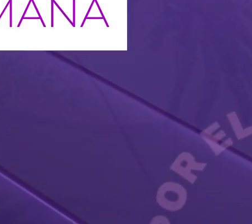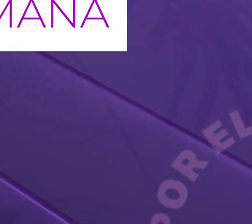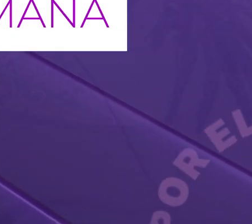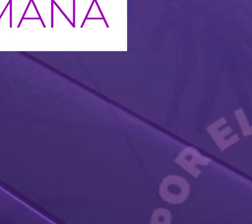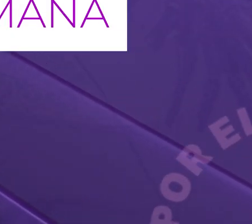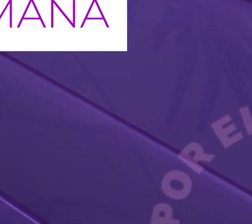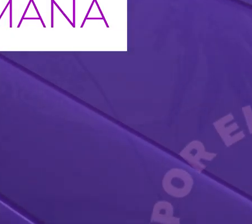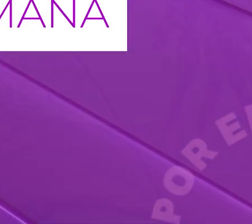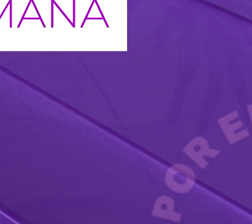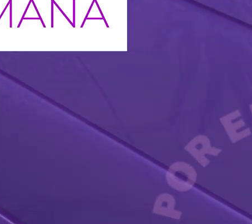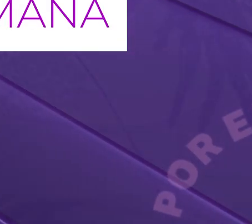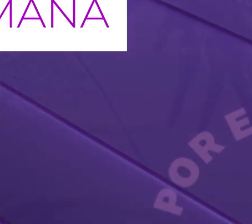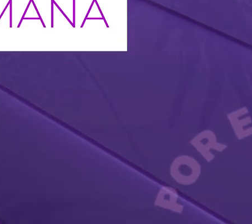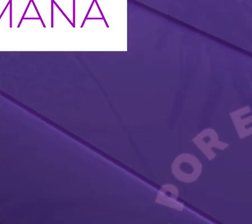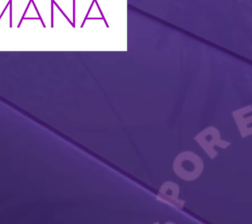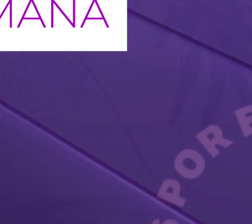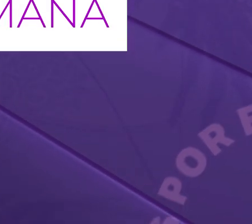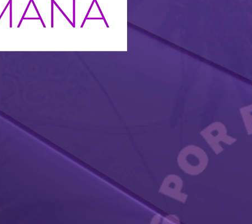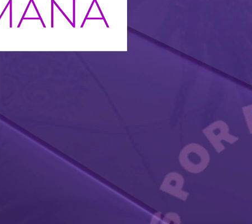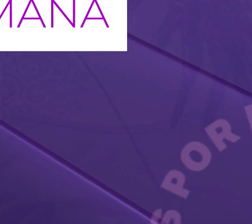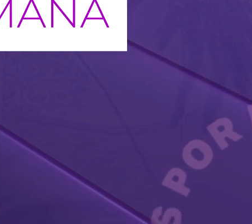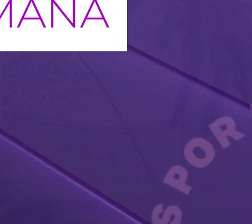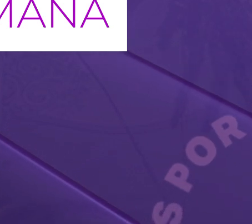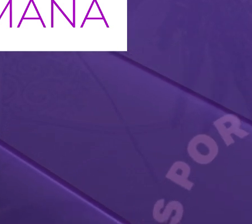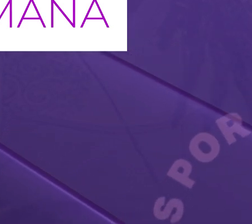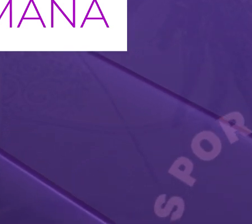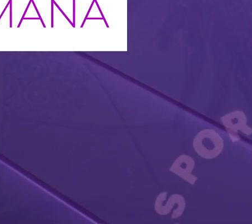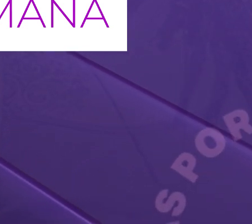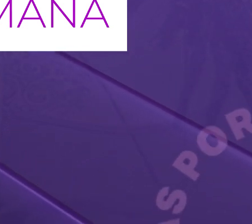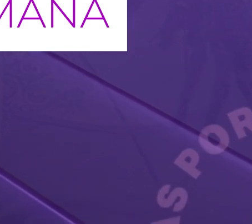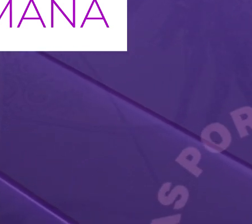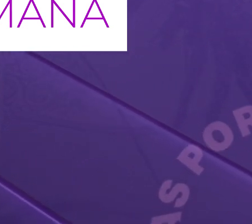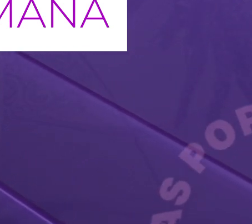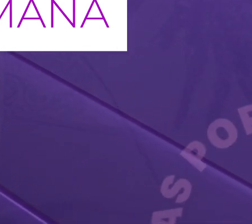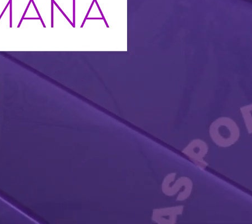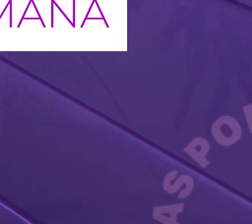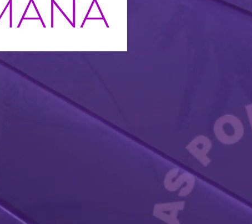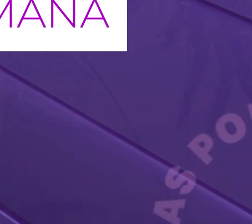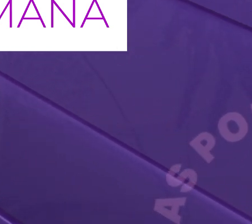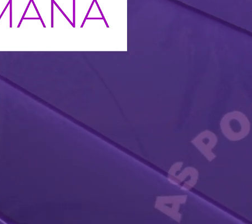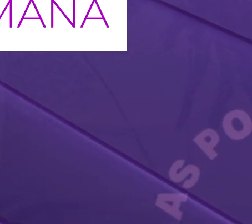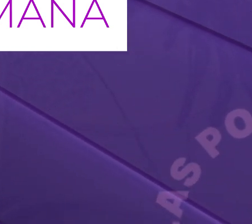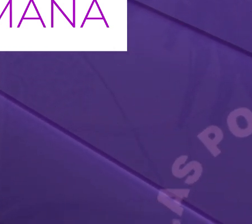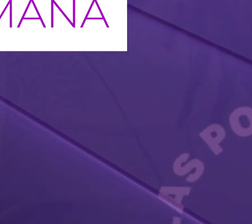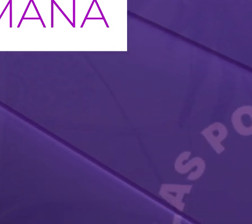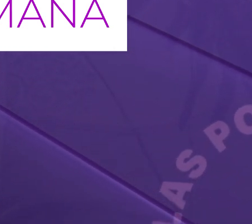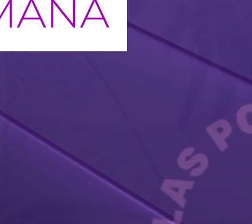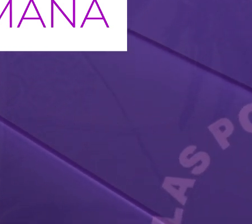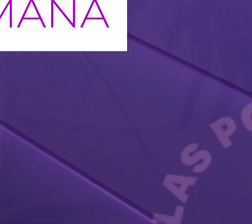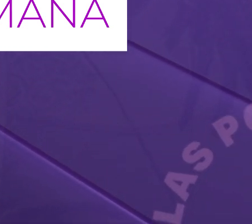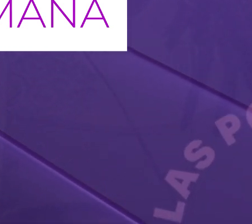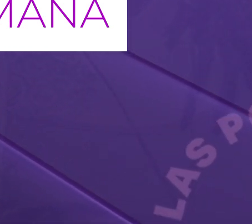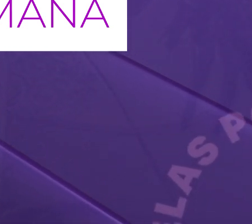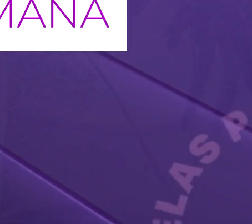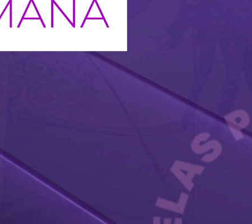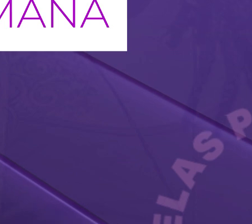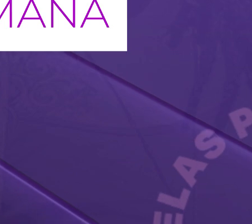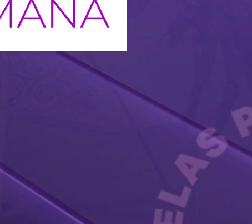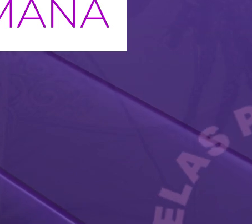Nesta semana discutimos mobilidade urbana, habitação e direito à cidade. Hoje, preparamos um resumo com os pontos mais importantes.